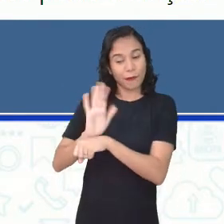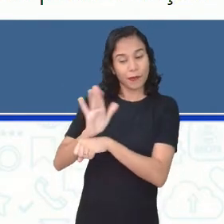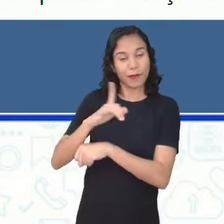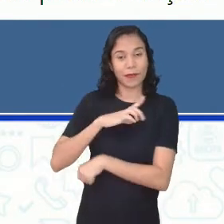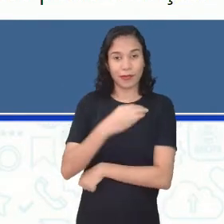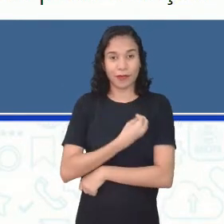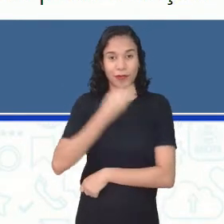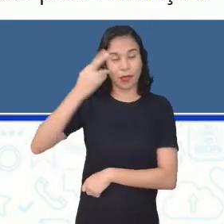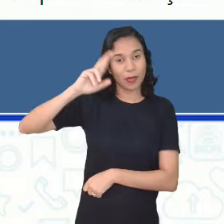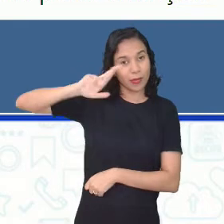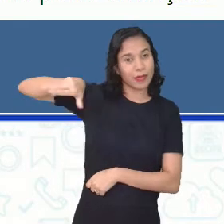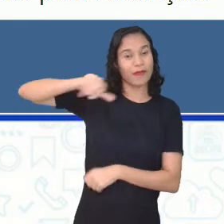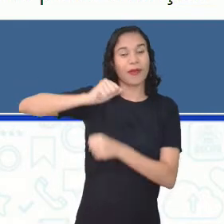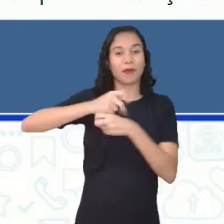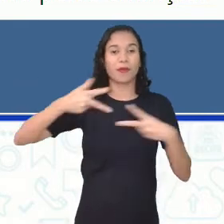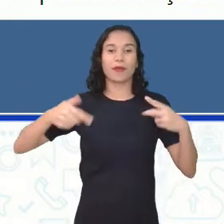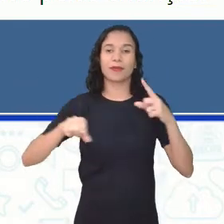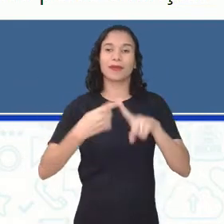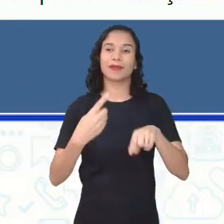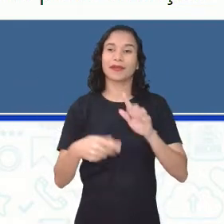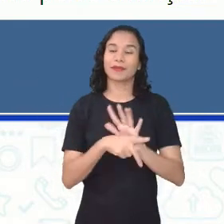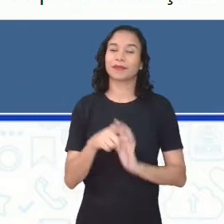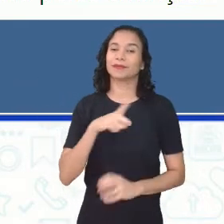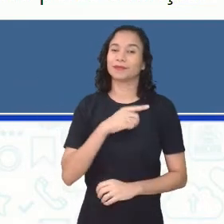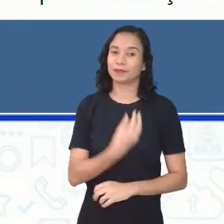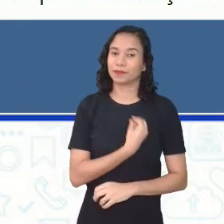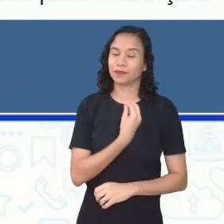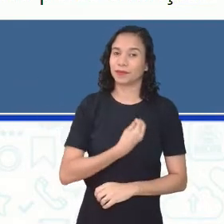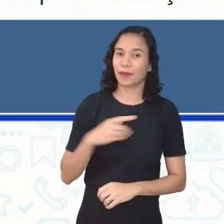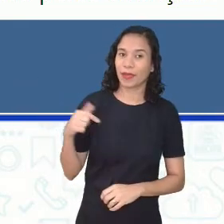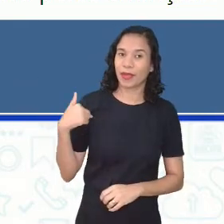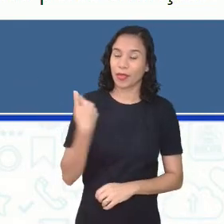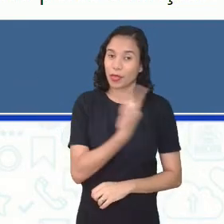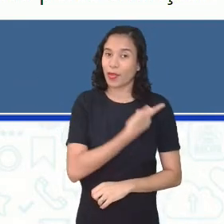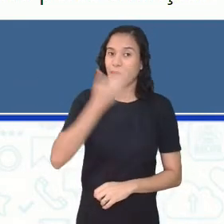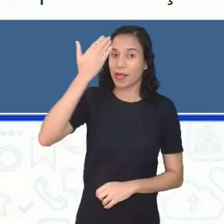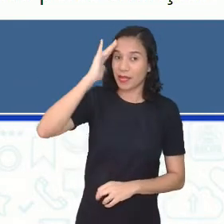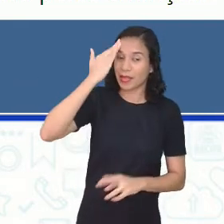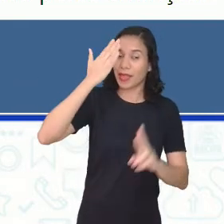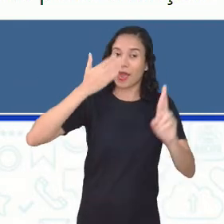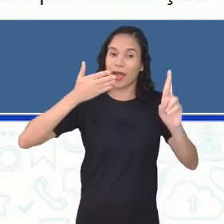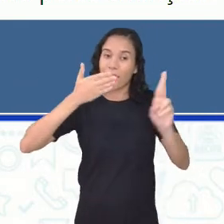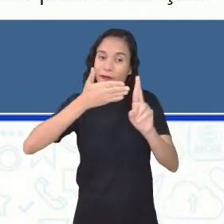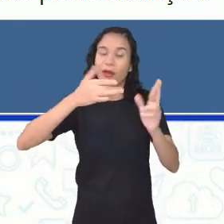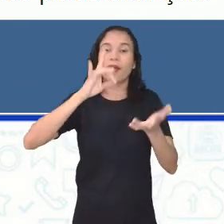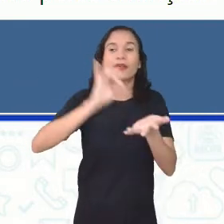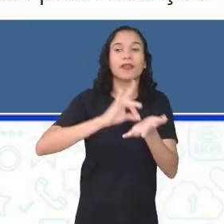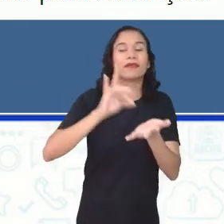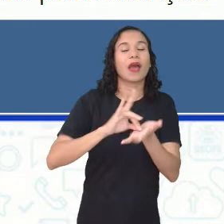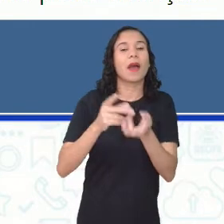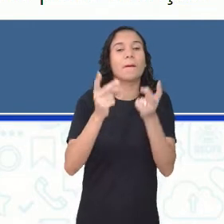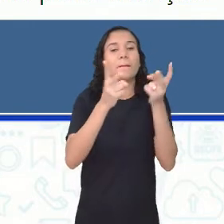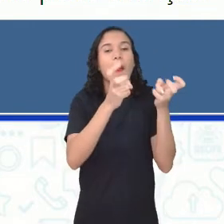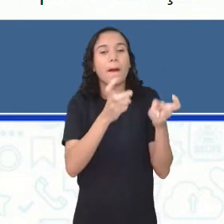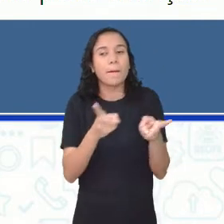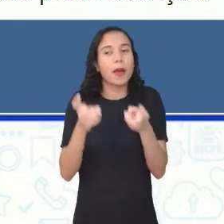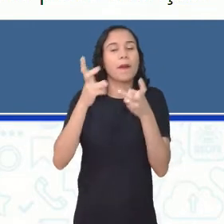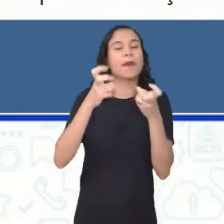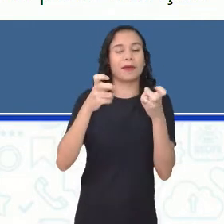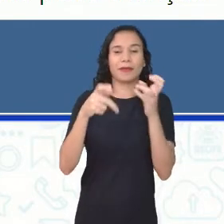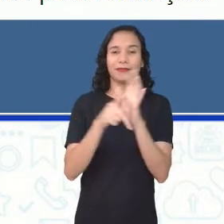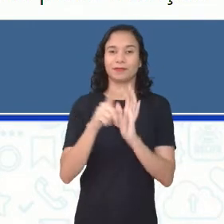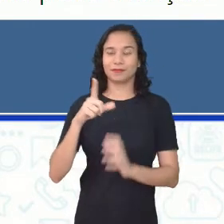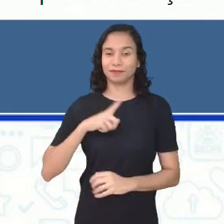uma outra coisa que não está no filme. Então, quando a gente entende essa referência, é quando a gente percebe o easter